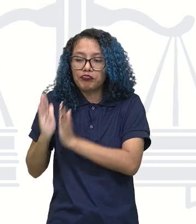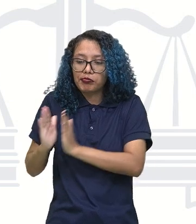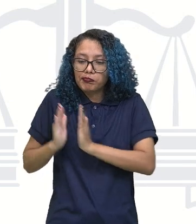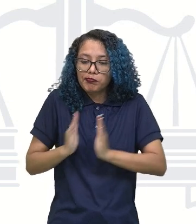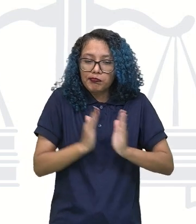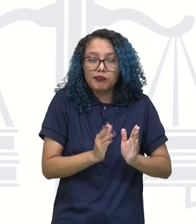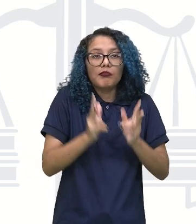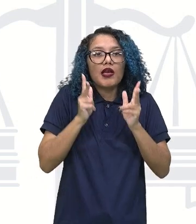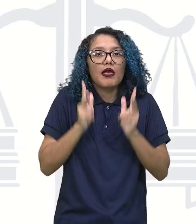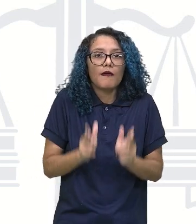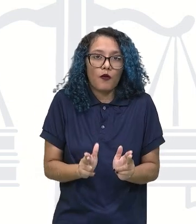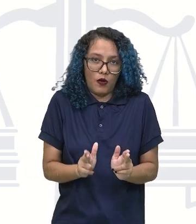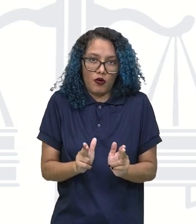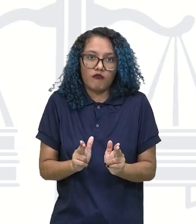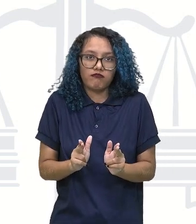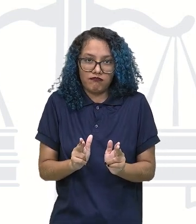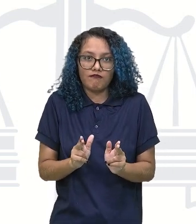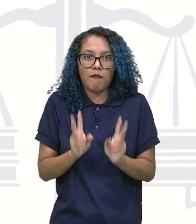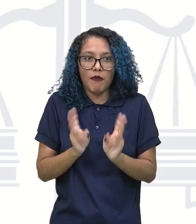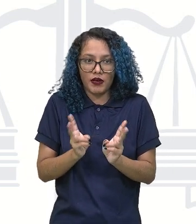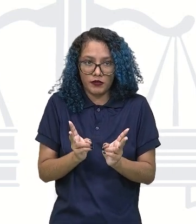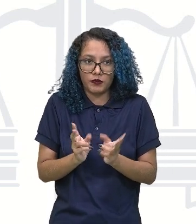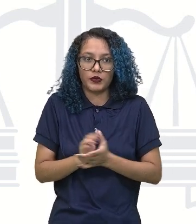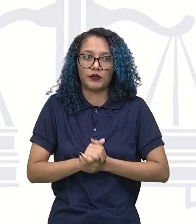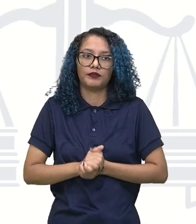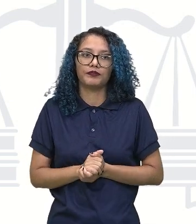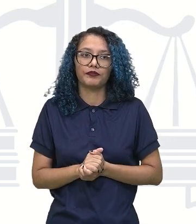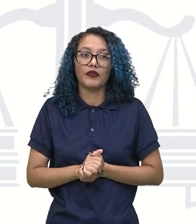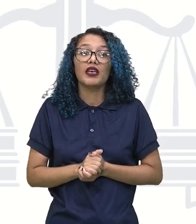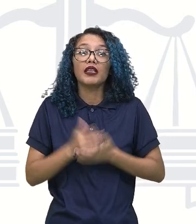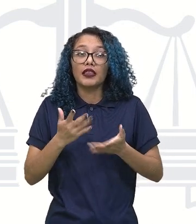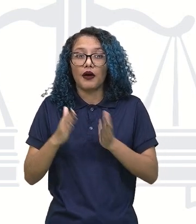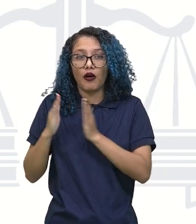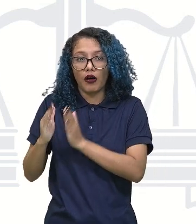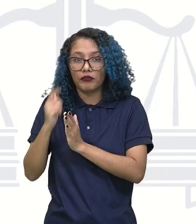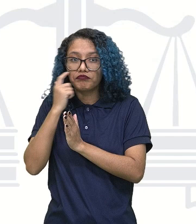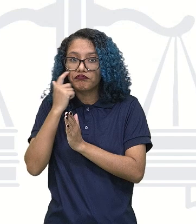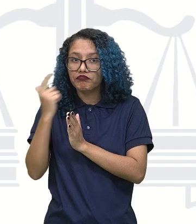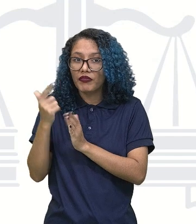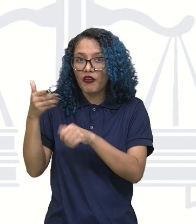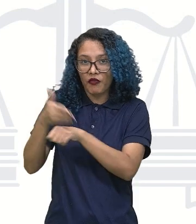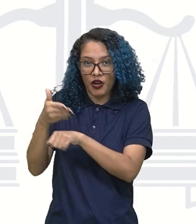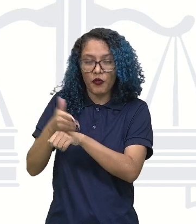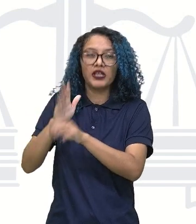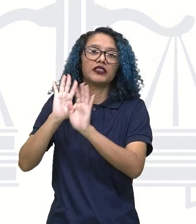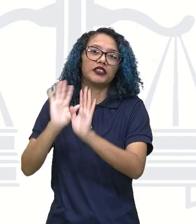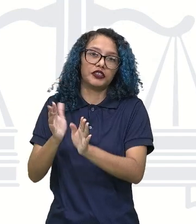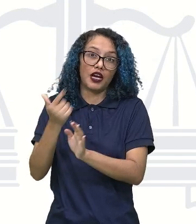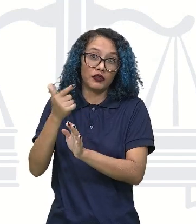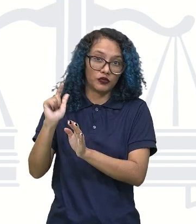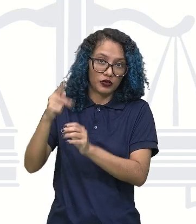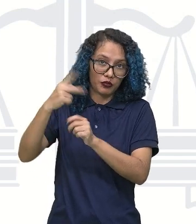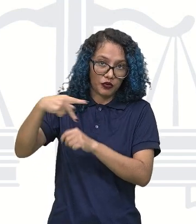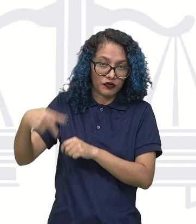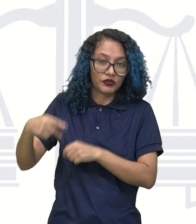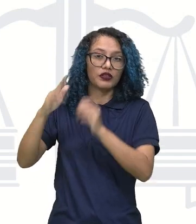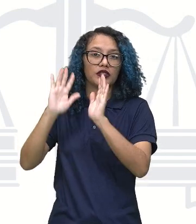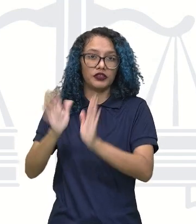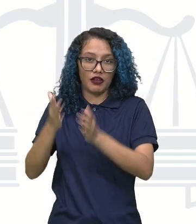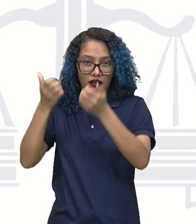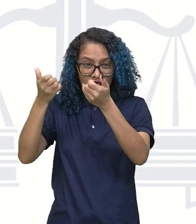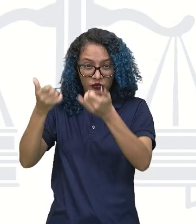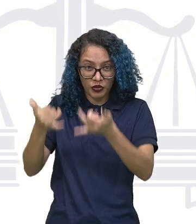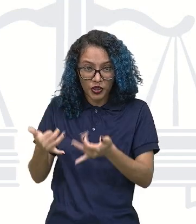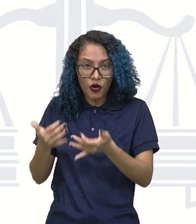mesmo. Então, vocês já lançaram aqui a frequência, né, com a professora Ana, com a professora Andréia, já lançaram conteúdos,